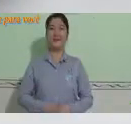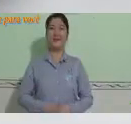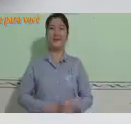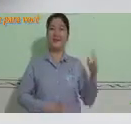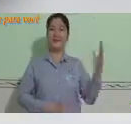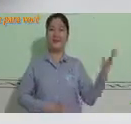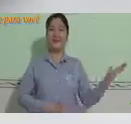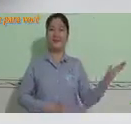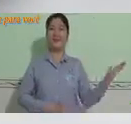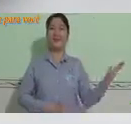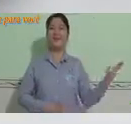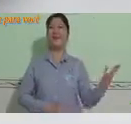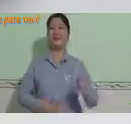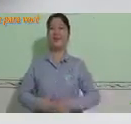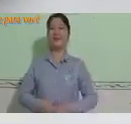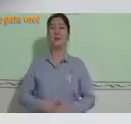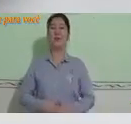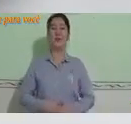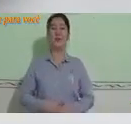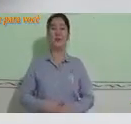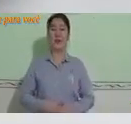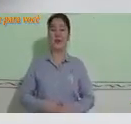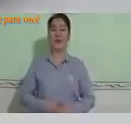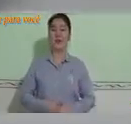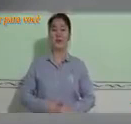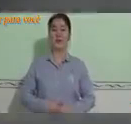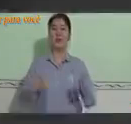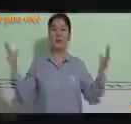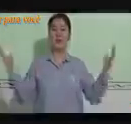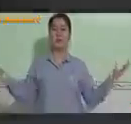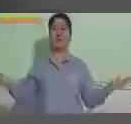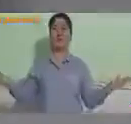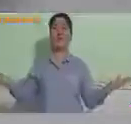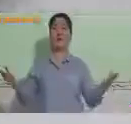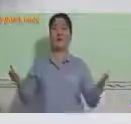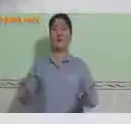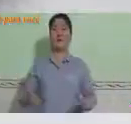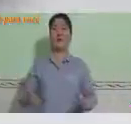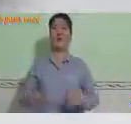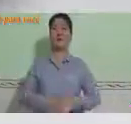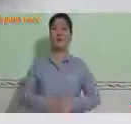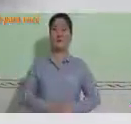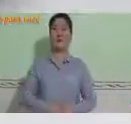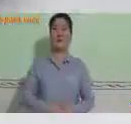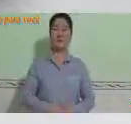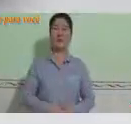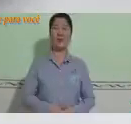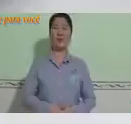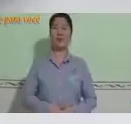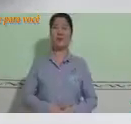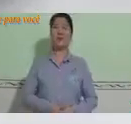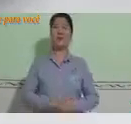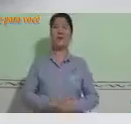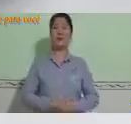e dificuldades para respirar que caracteriza uma doença, pois o limão é rico em vitamina K, aumentando as